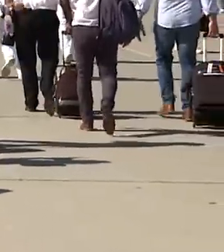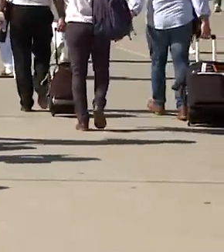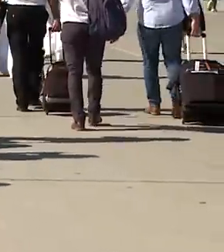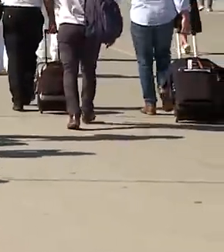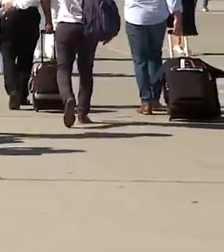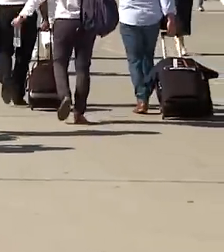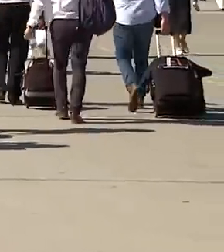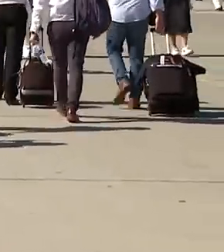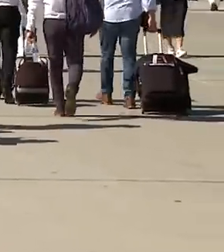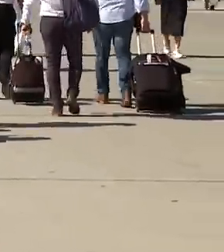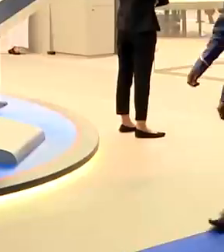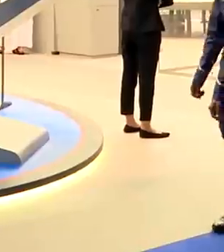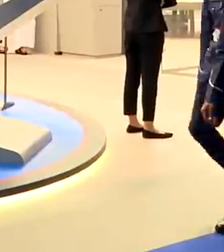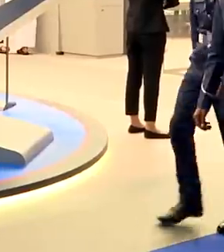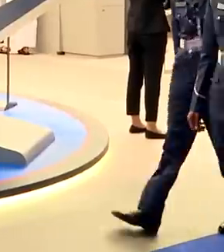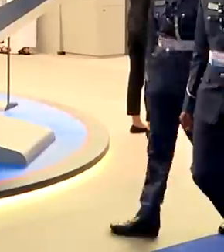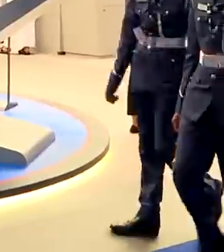E aí